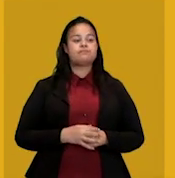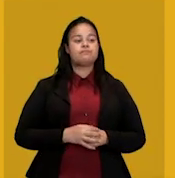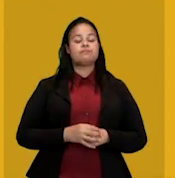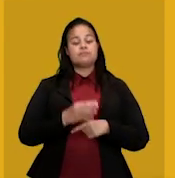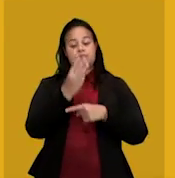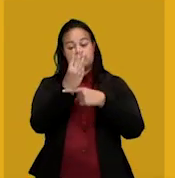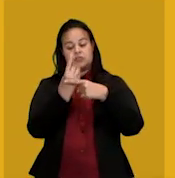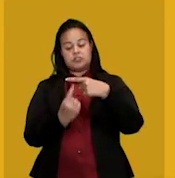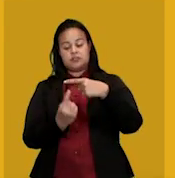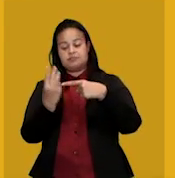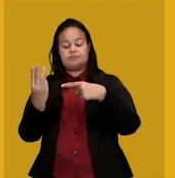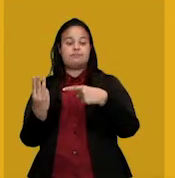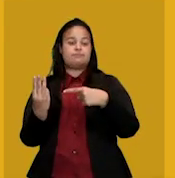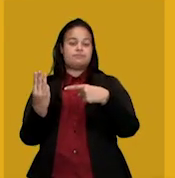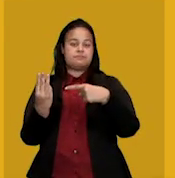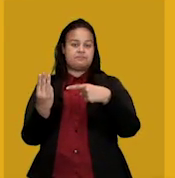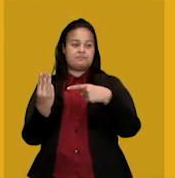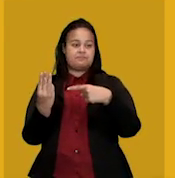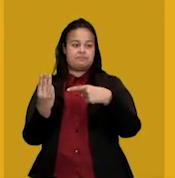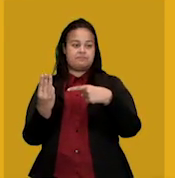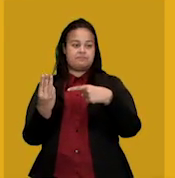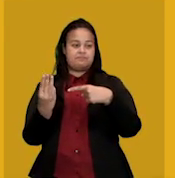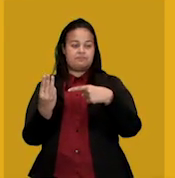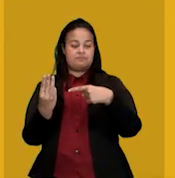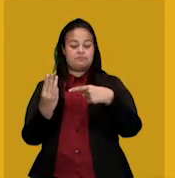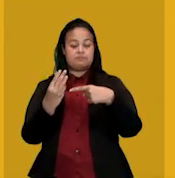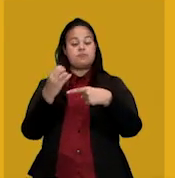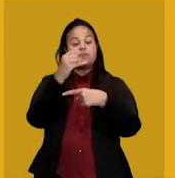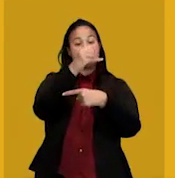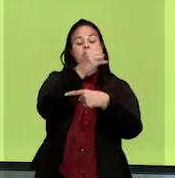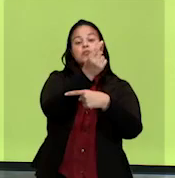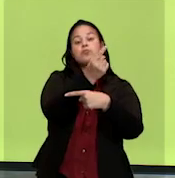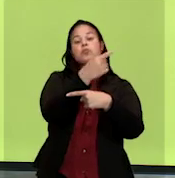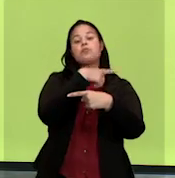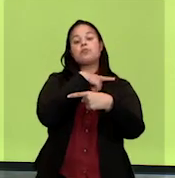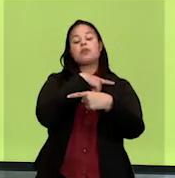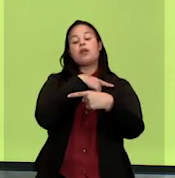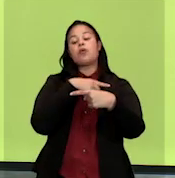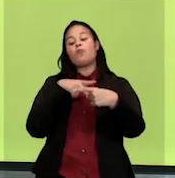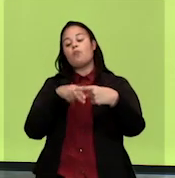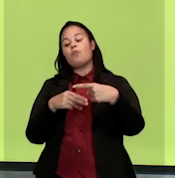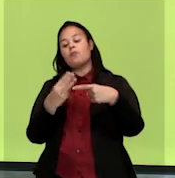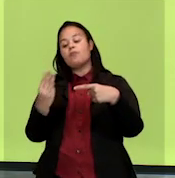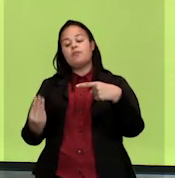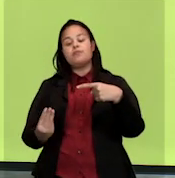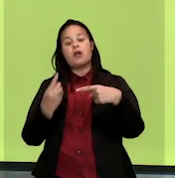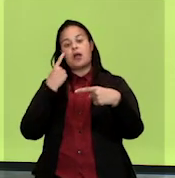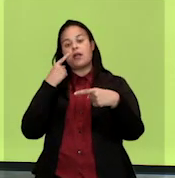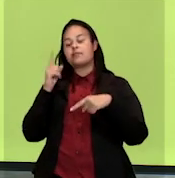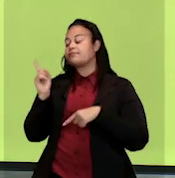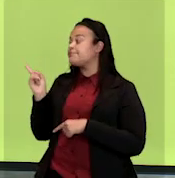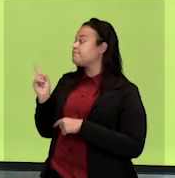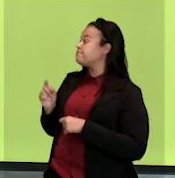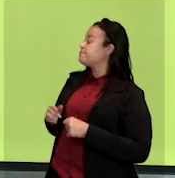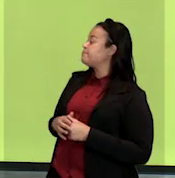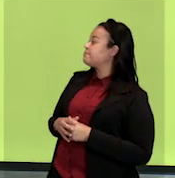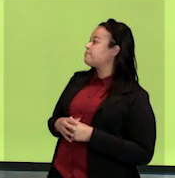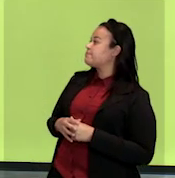1, que é igual a 3. Então, um ponto aqui seria o menos 1 igual a 3 aqui, ó. A ele aqui.